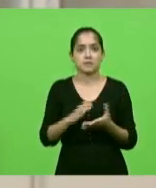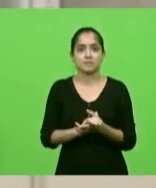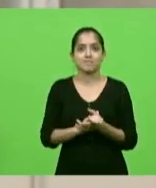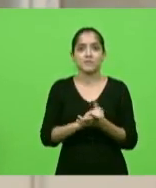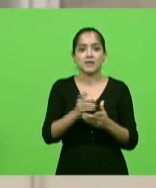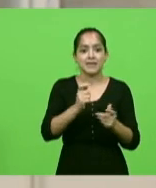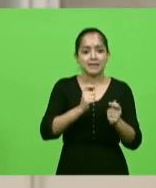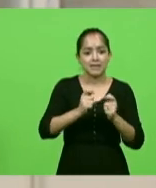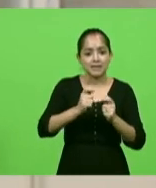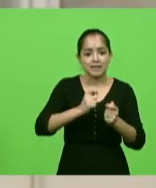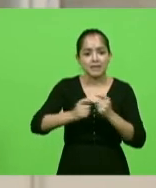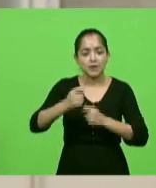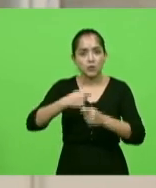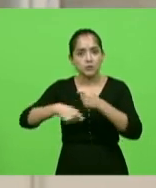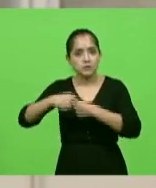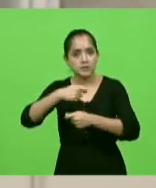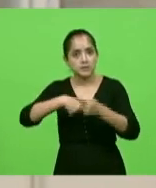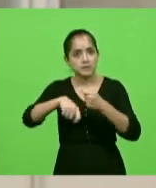negociação